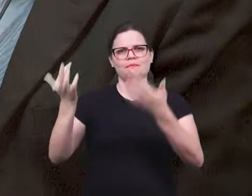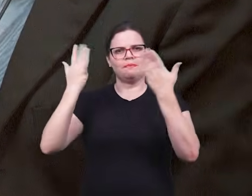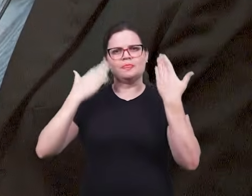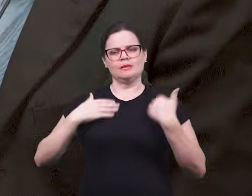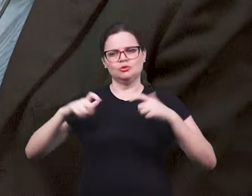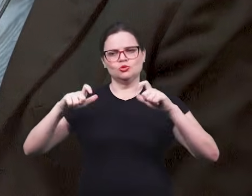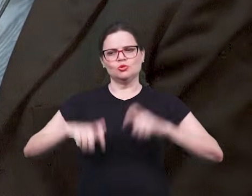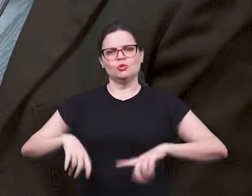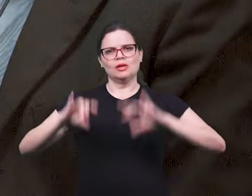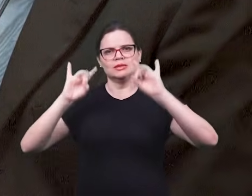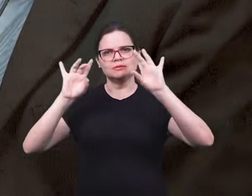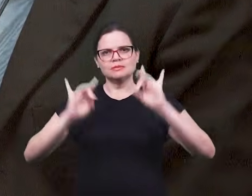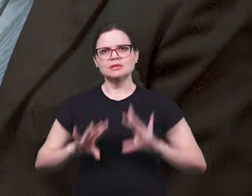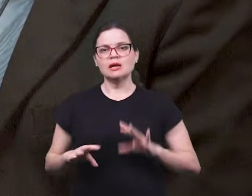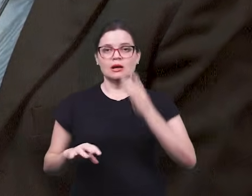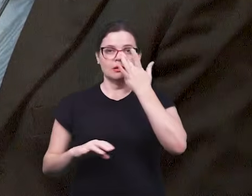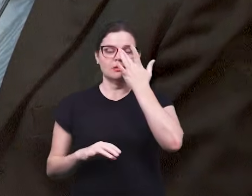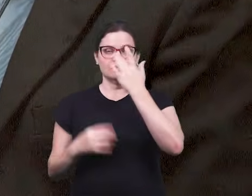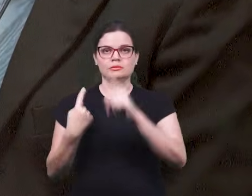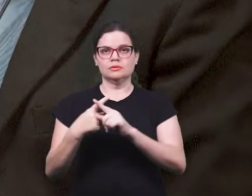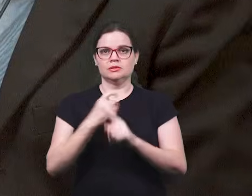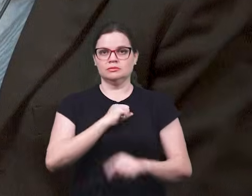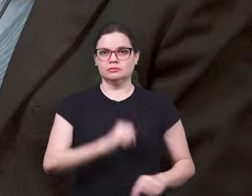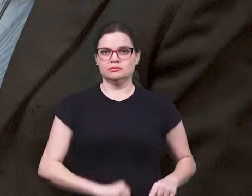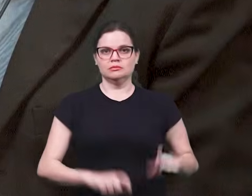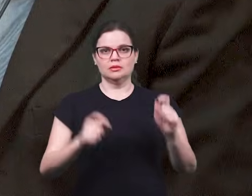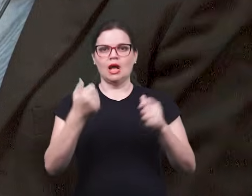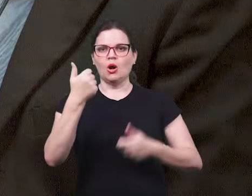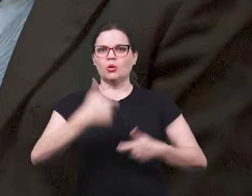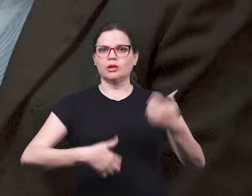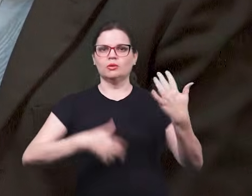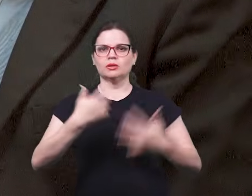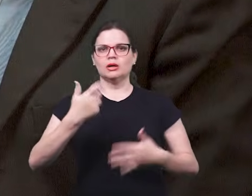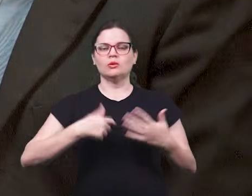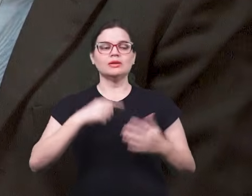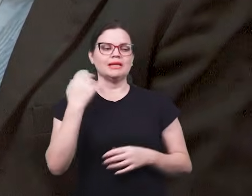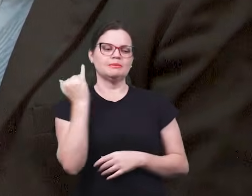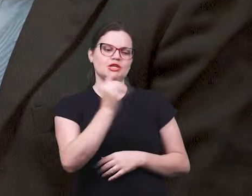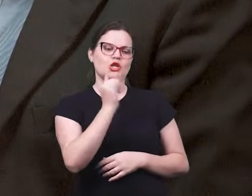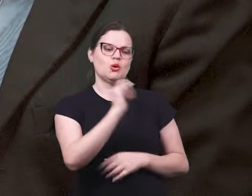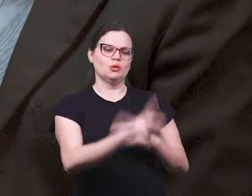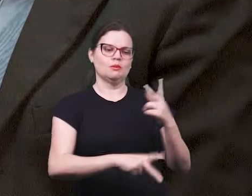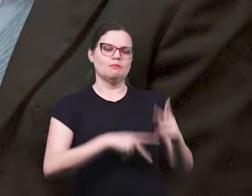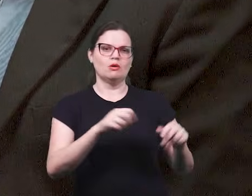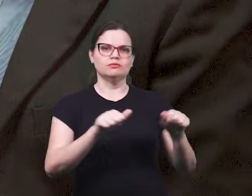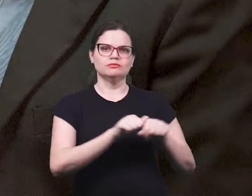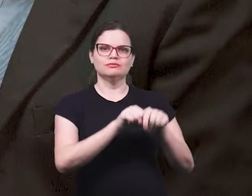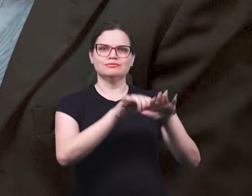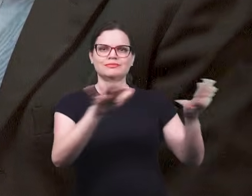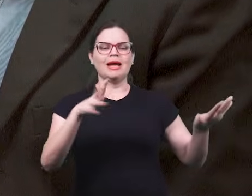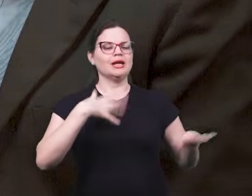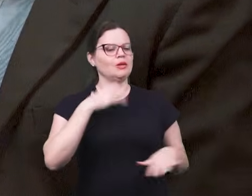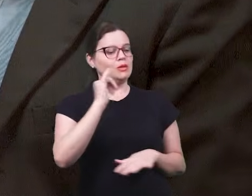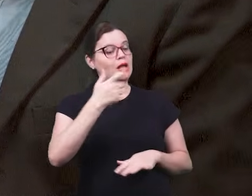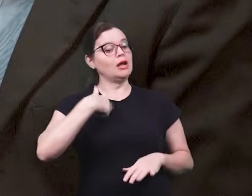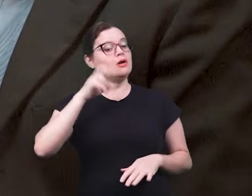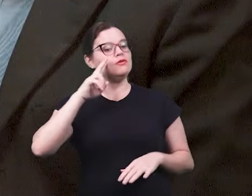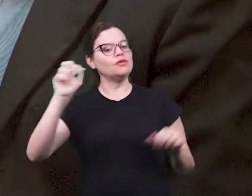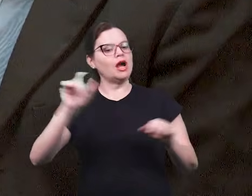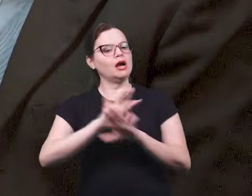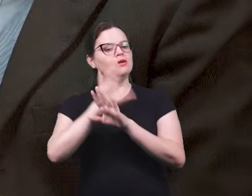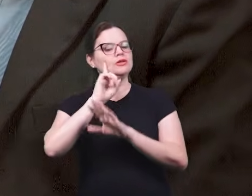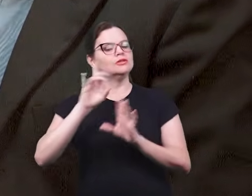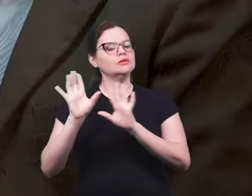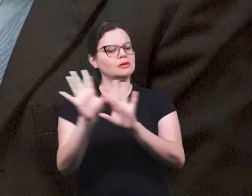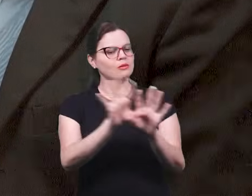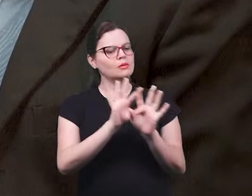onde Deus se revelava, e o sacerdote via, e ele podia relatar para o povo o que ele viu, a glória de Deus, a bênção, a comunhão